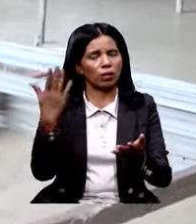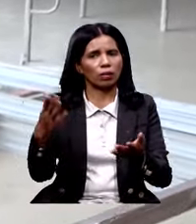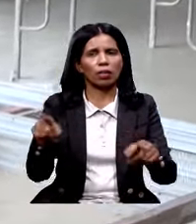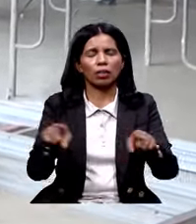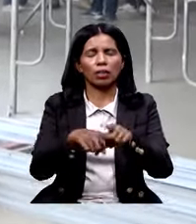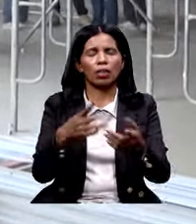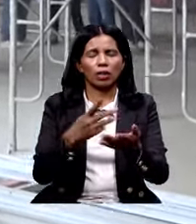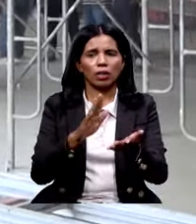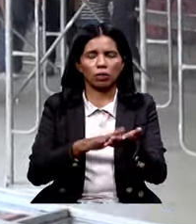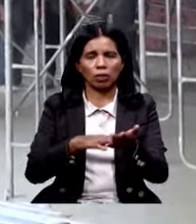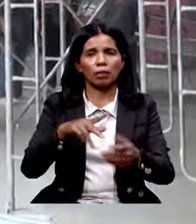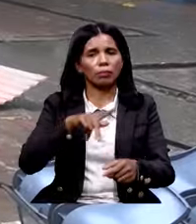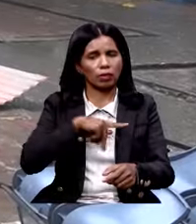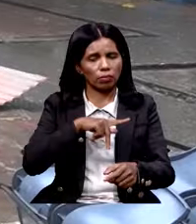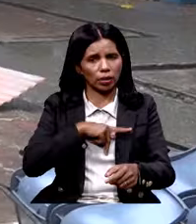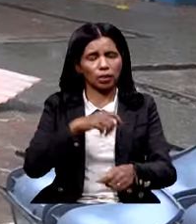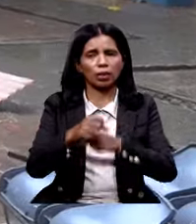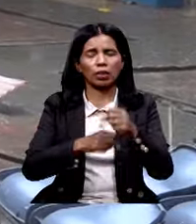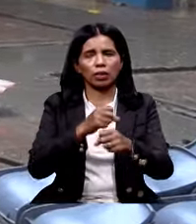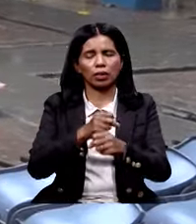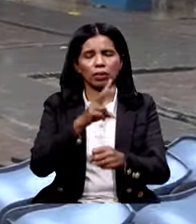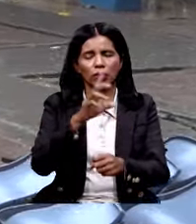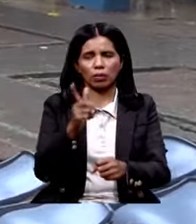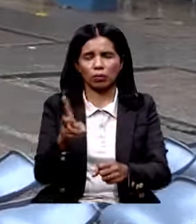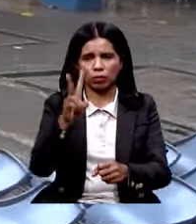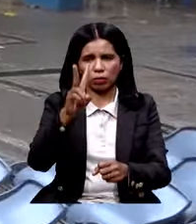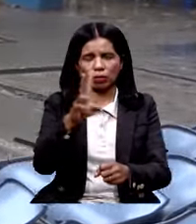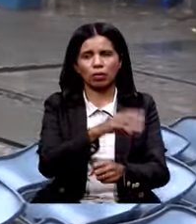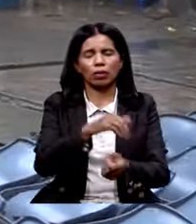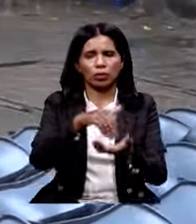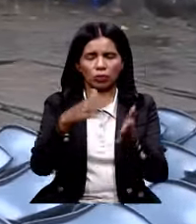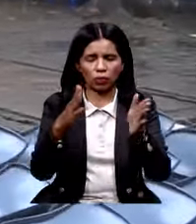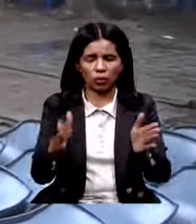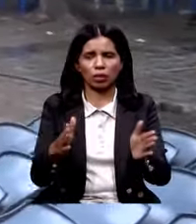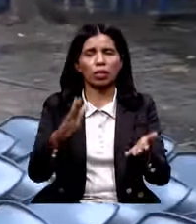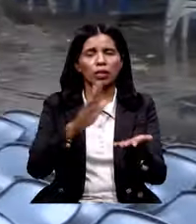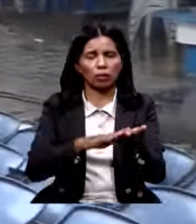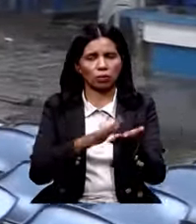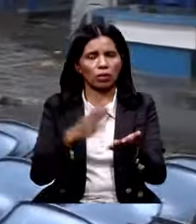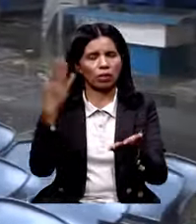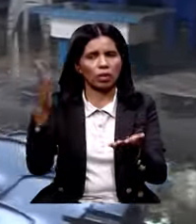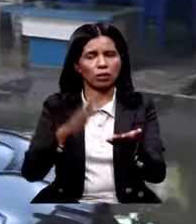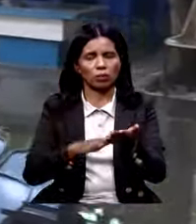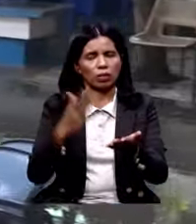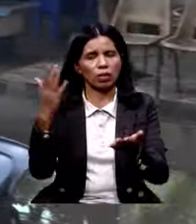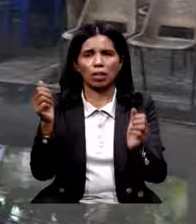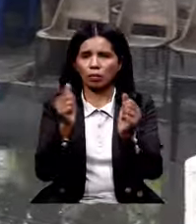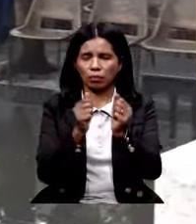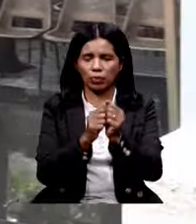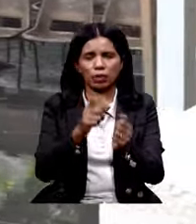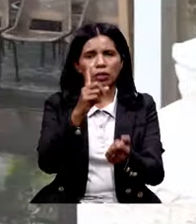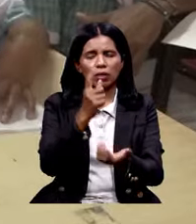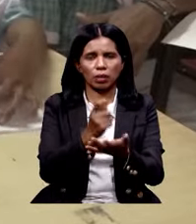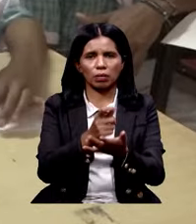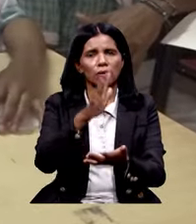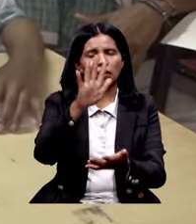privada, Nebehari e Hatina Rihun Rua, no Daudaung Ne, estudante Nebehalau Estudo e a escola refere, Hamutu Krihunida Atus